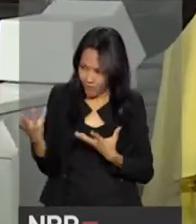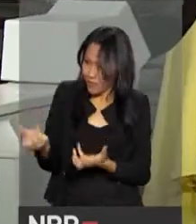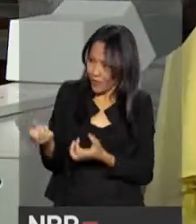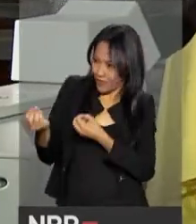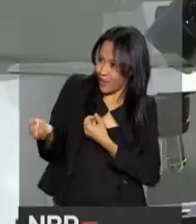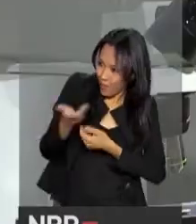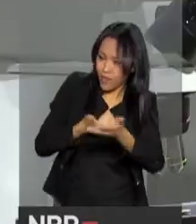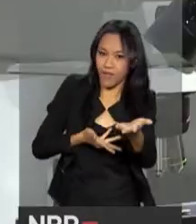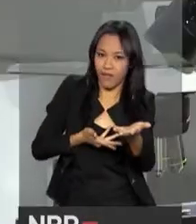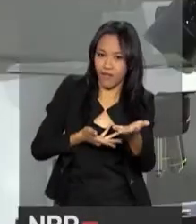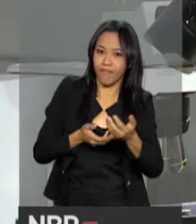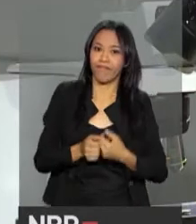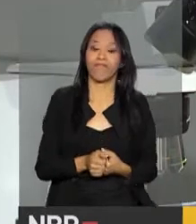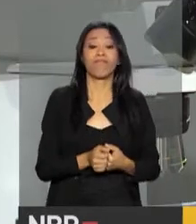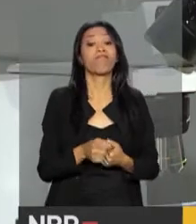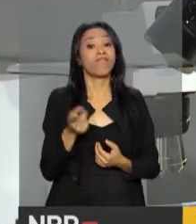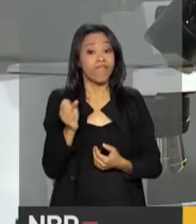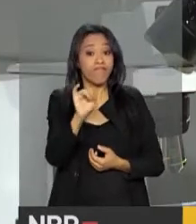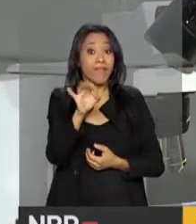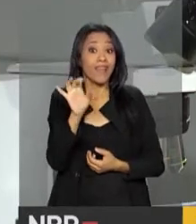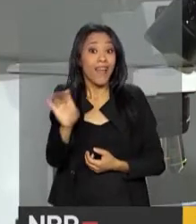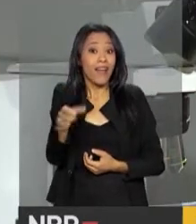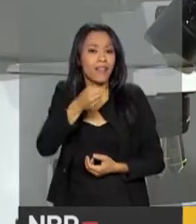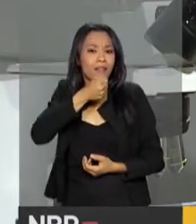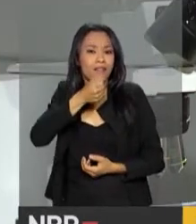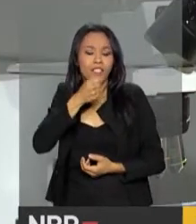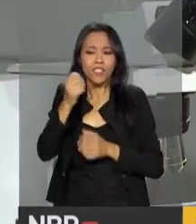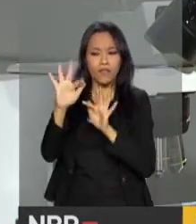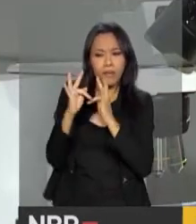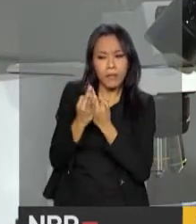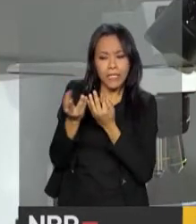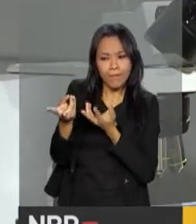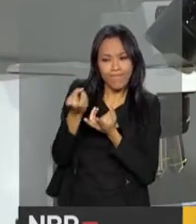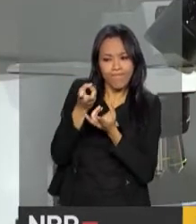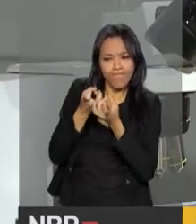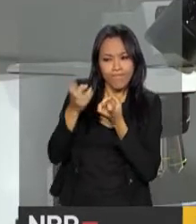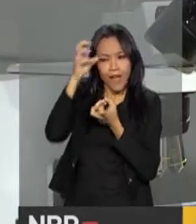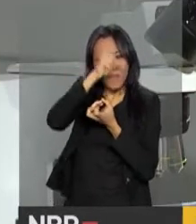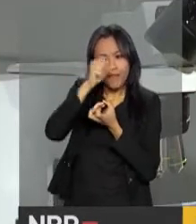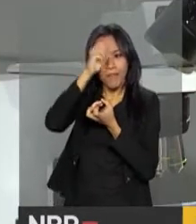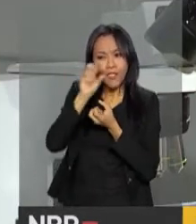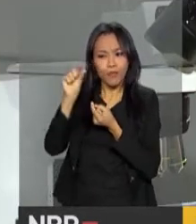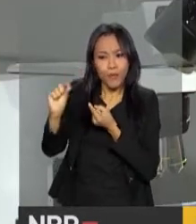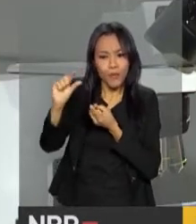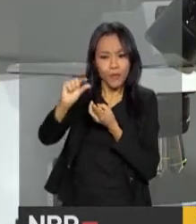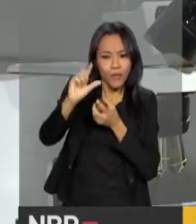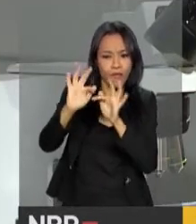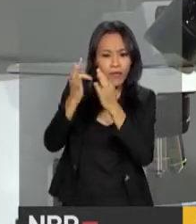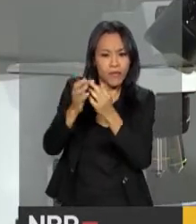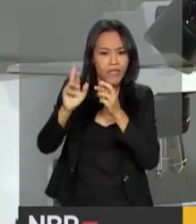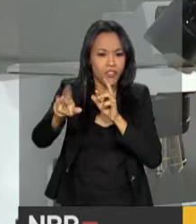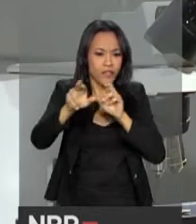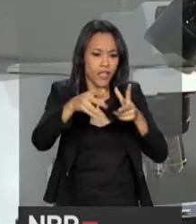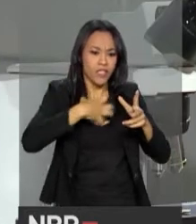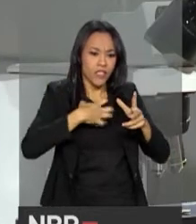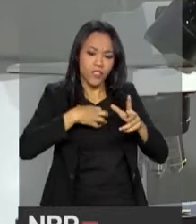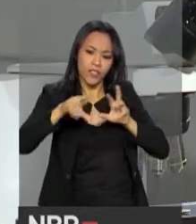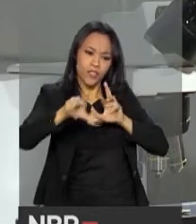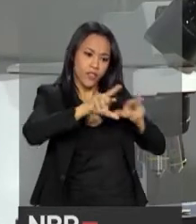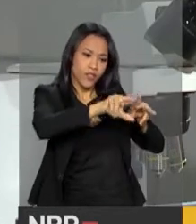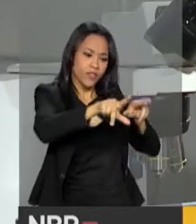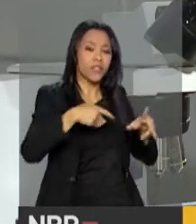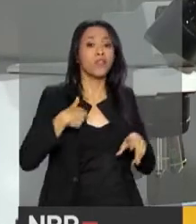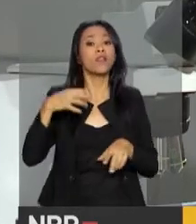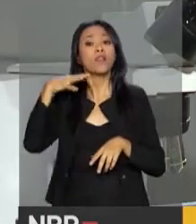gente aqui olha cada entrevista familiar a gente aprende um pouquinho cada família tem uma reação diferente e eu